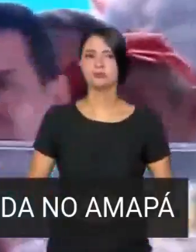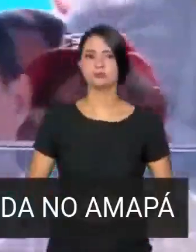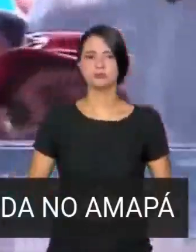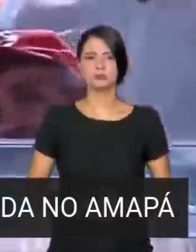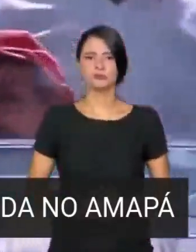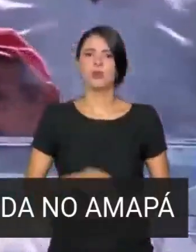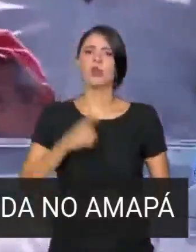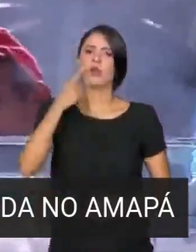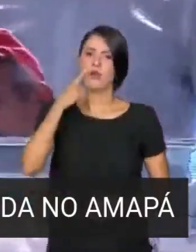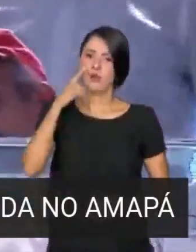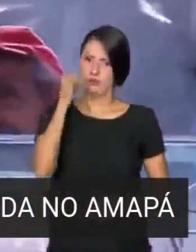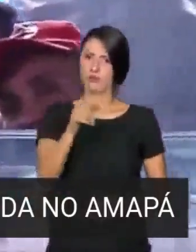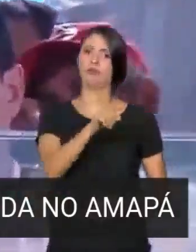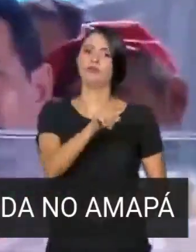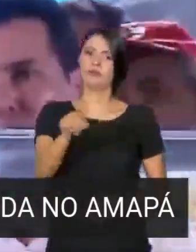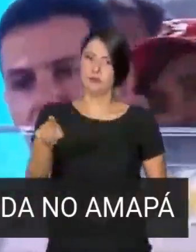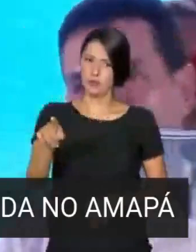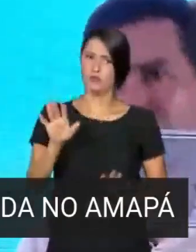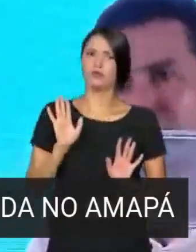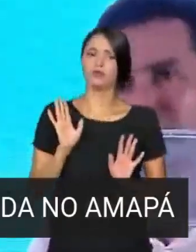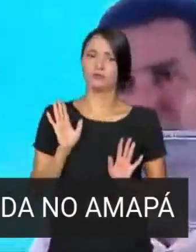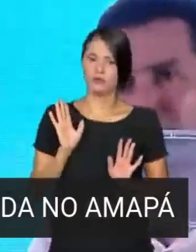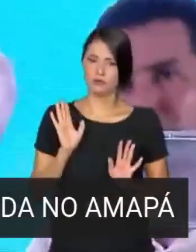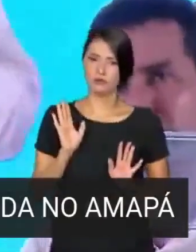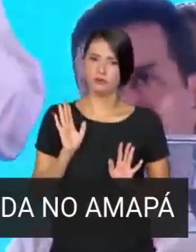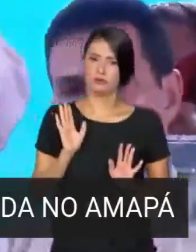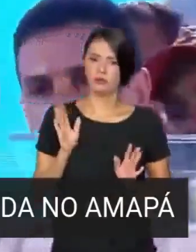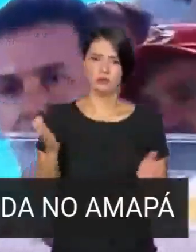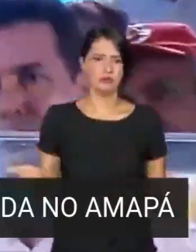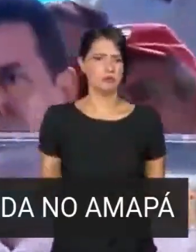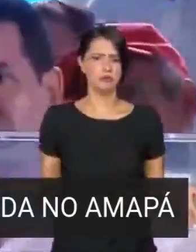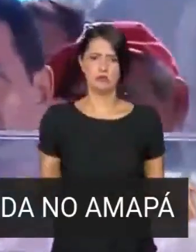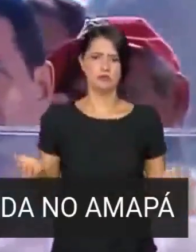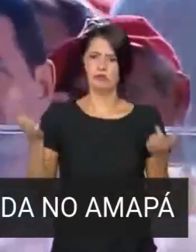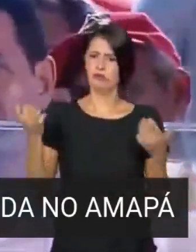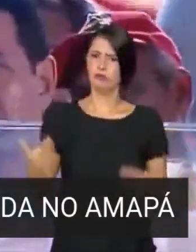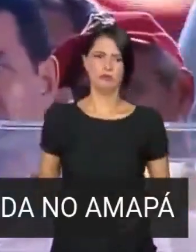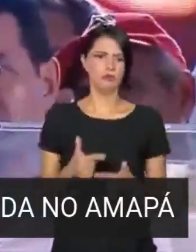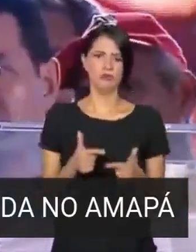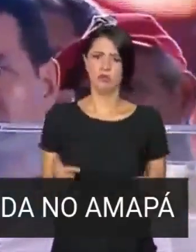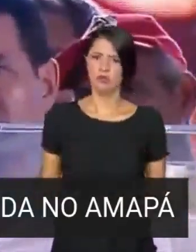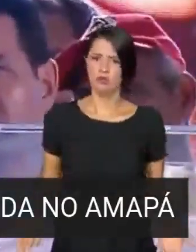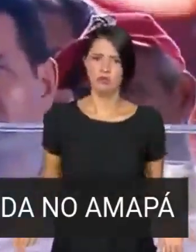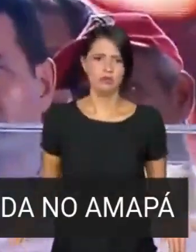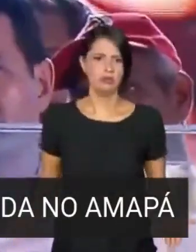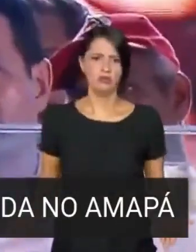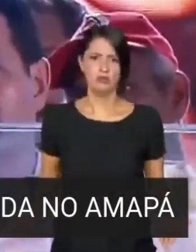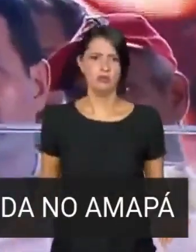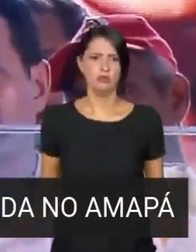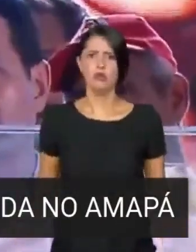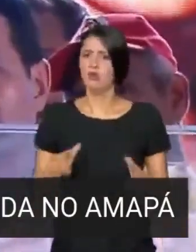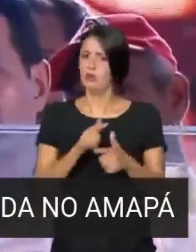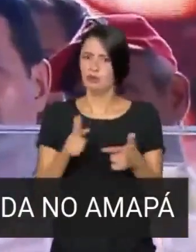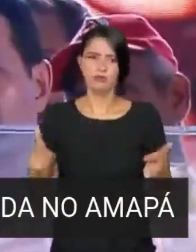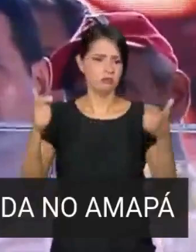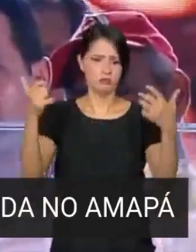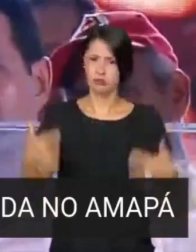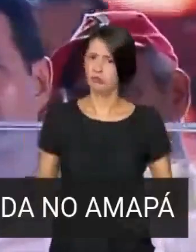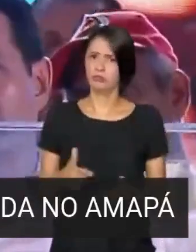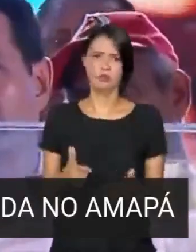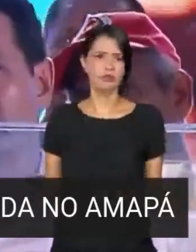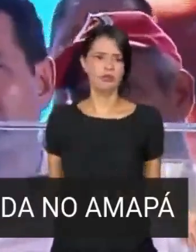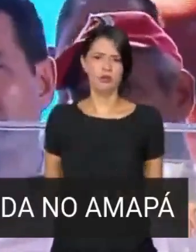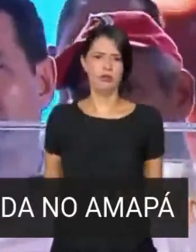Olha, eu vou dizer para vocês uma coisa, não tem explicação. Não tem explicação